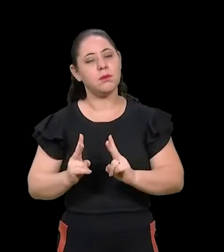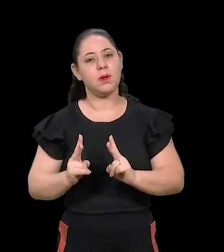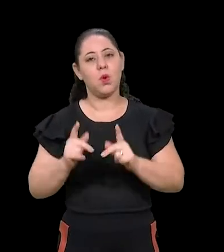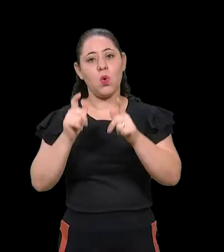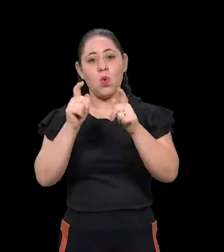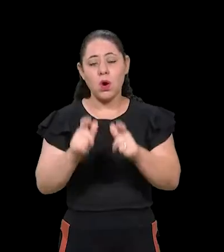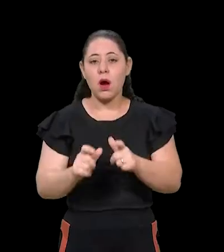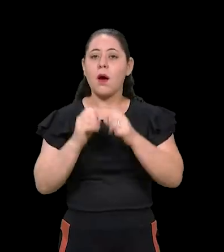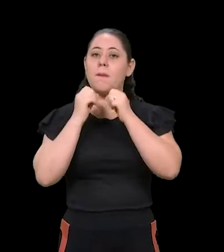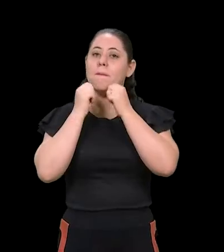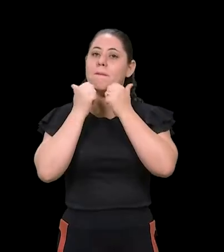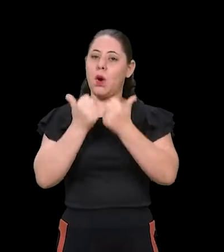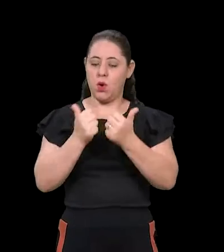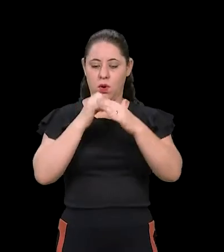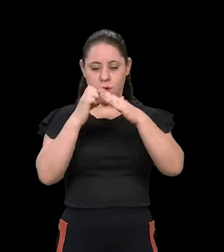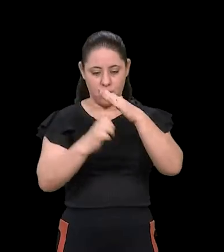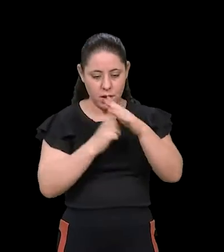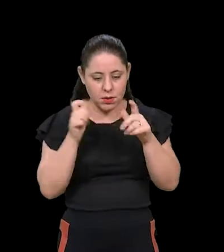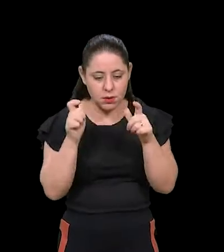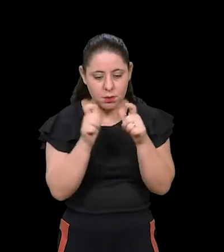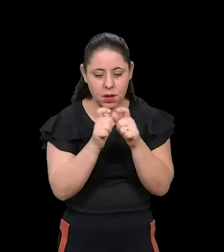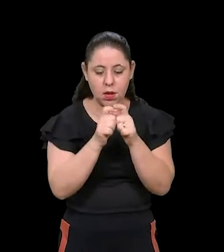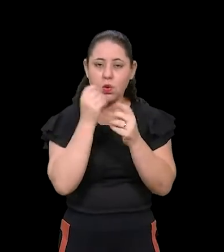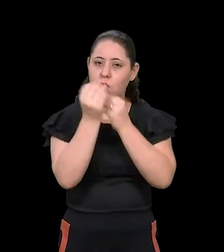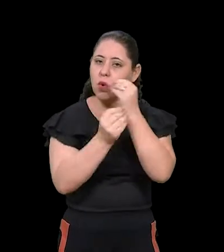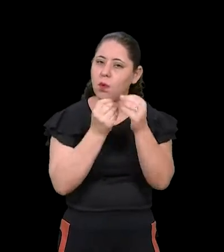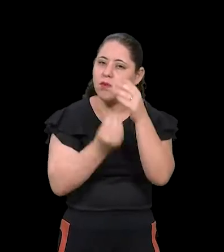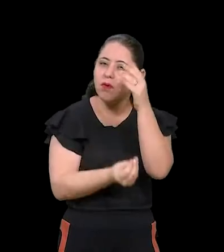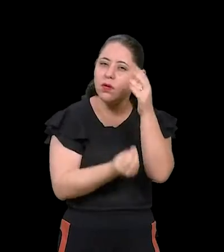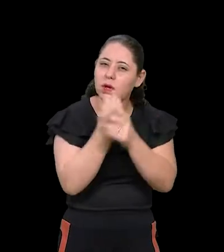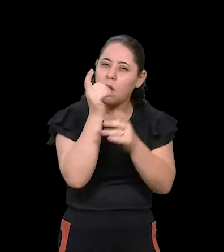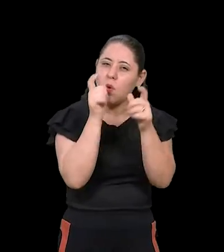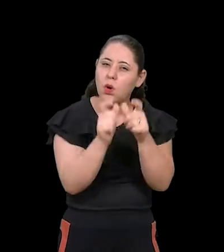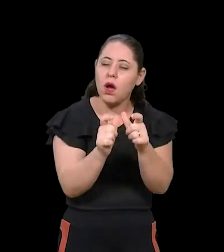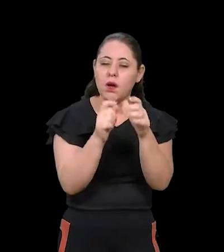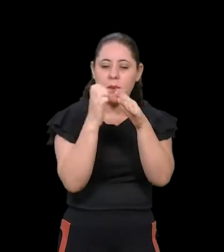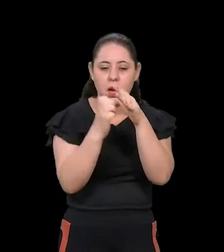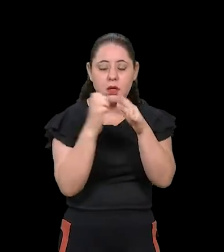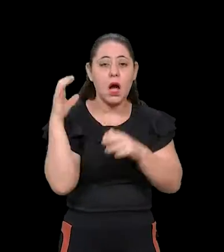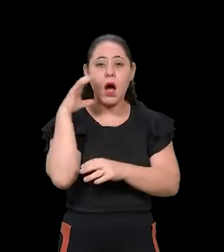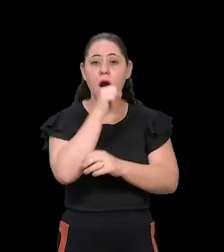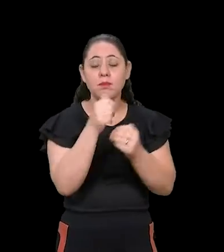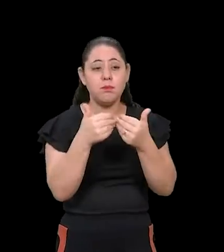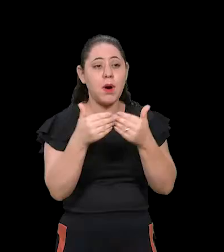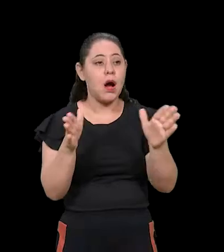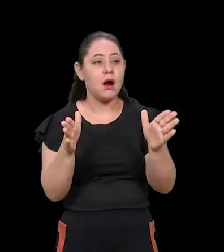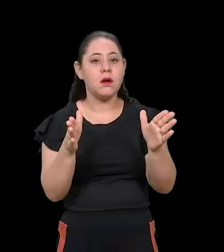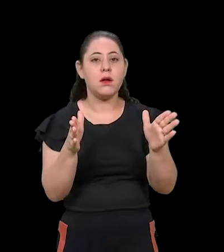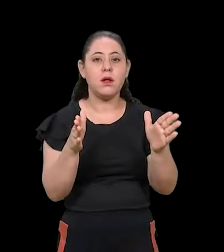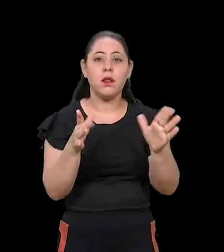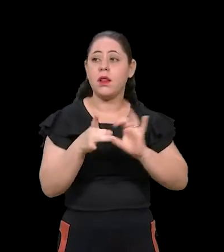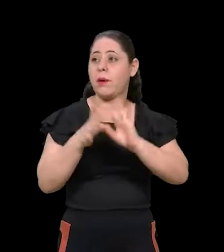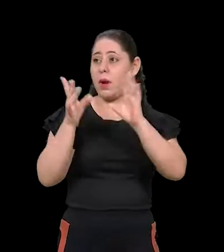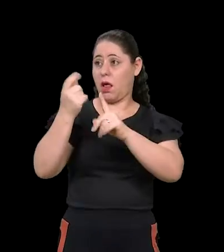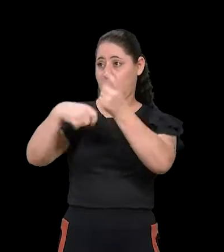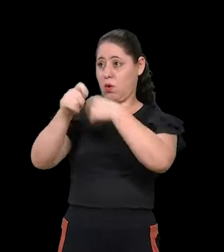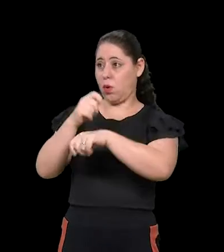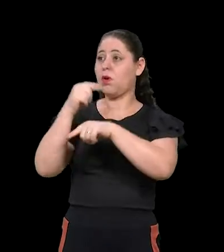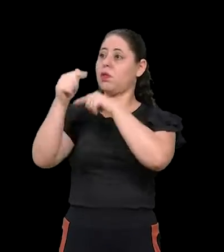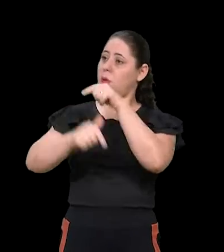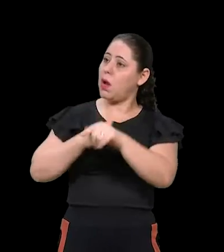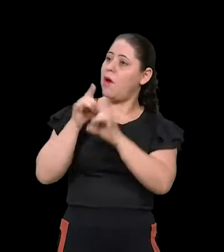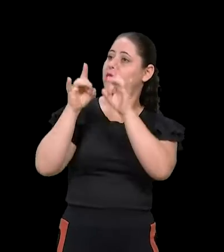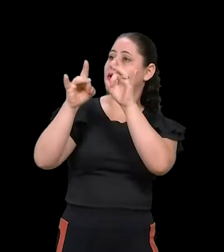nesse ambiente favorável para o pequeno negócio, né? Como a gente vai criar um ambiente que a empresa possa abrir rápido, ter liberdade econômica